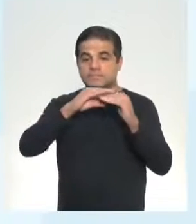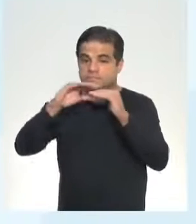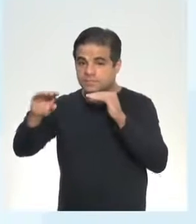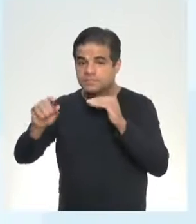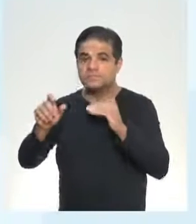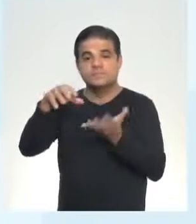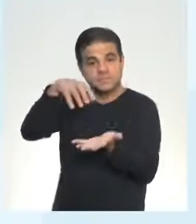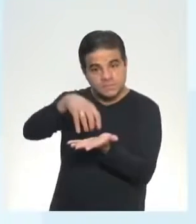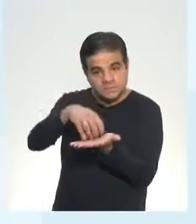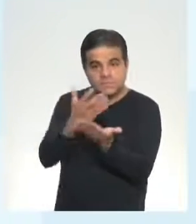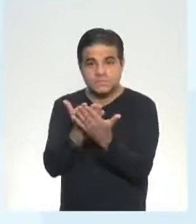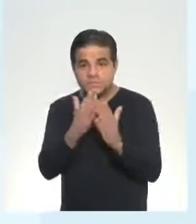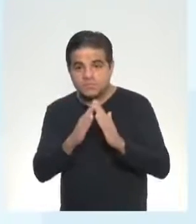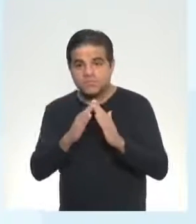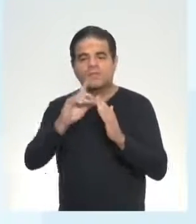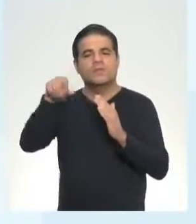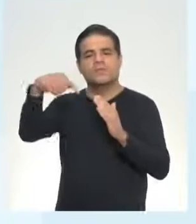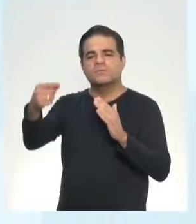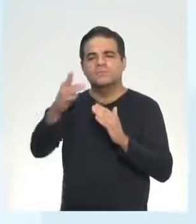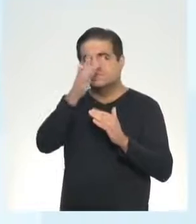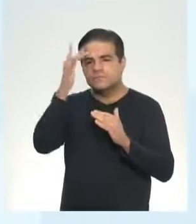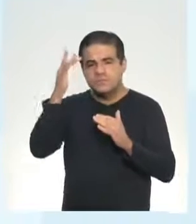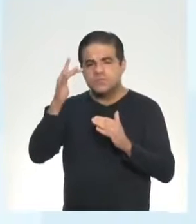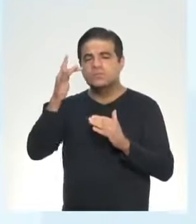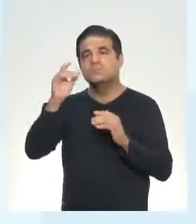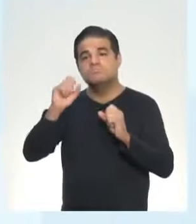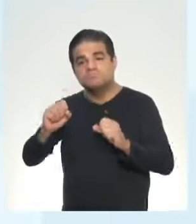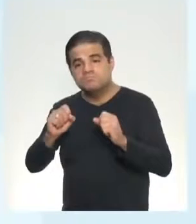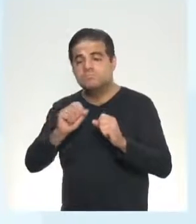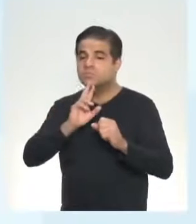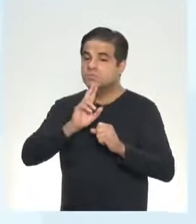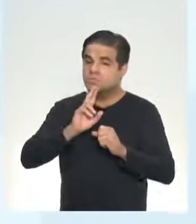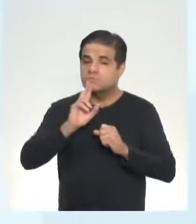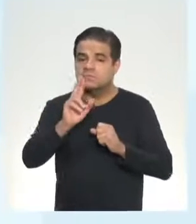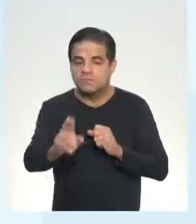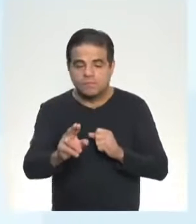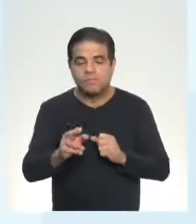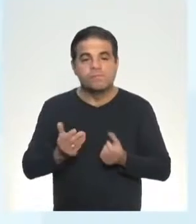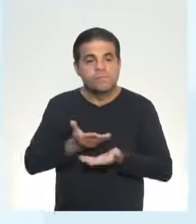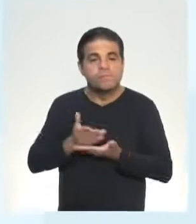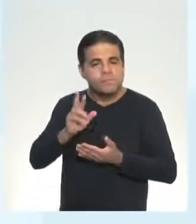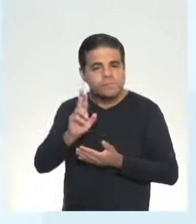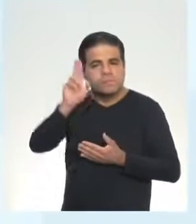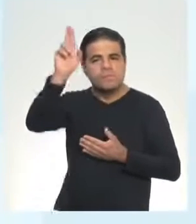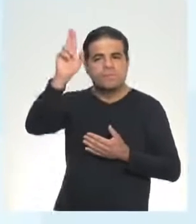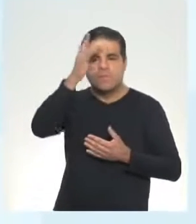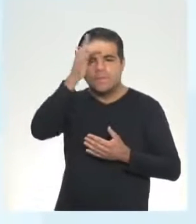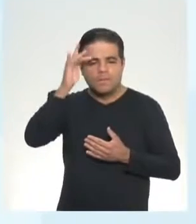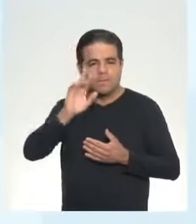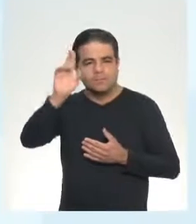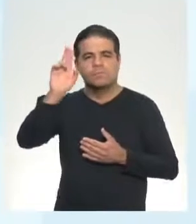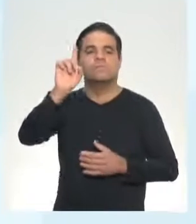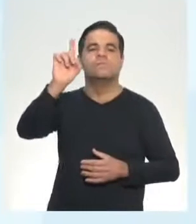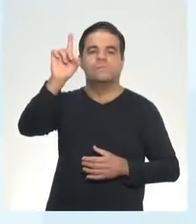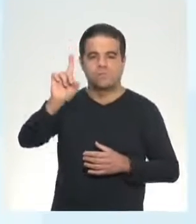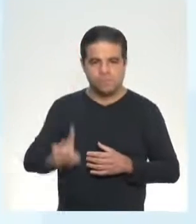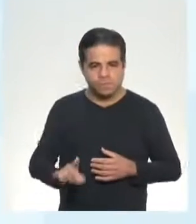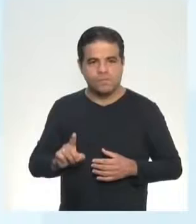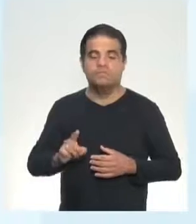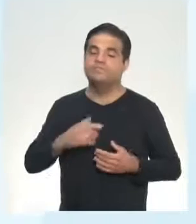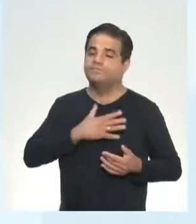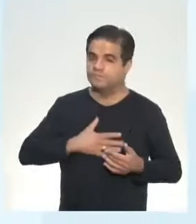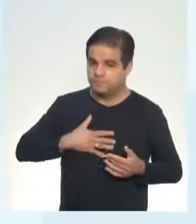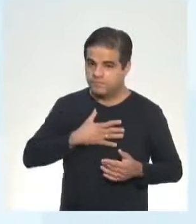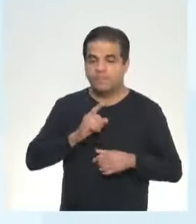esse órgão, e depois, qual a pessoa deste órgão que pode responder por ele? Então, o diretor, o prezado